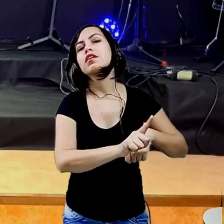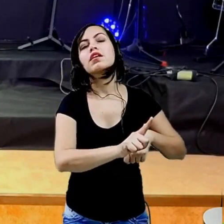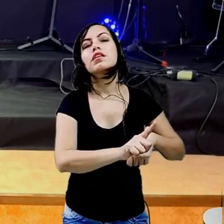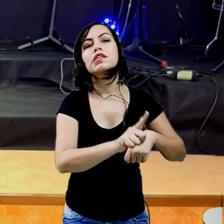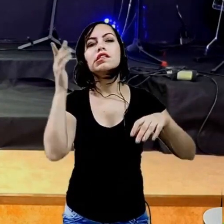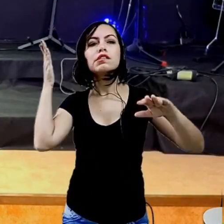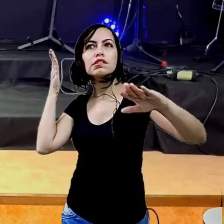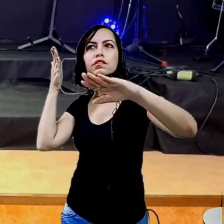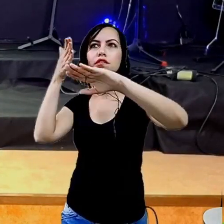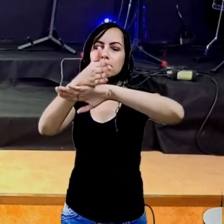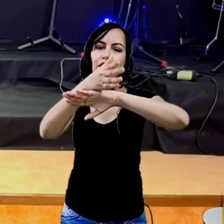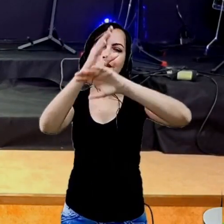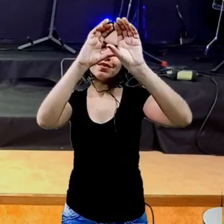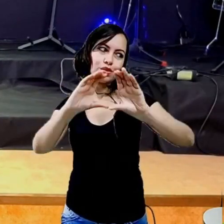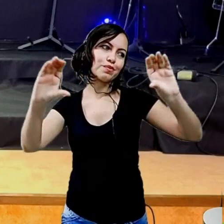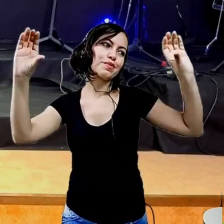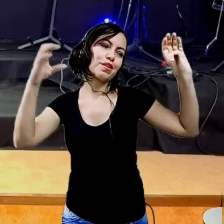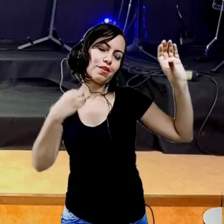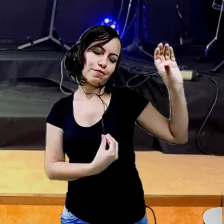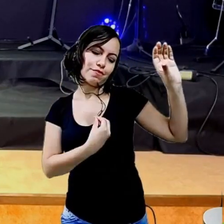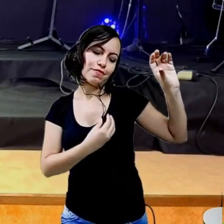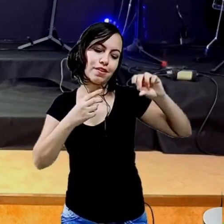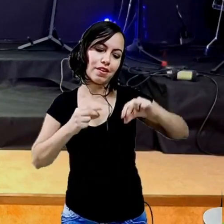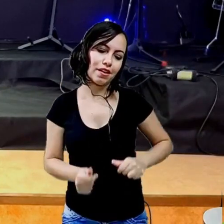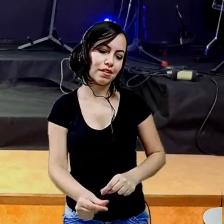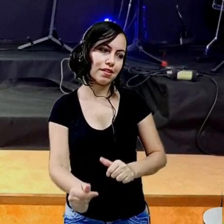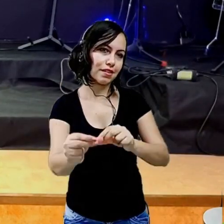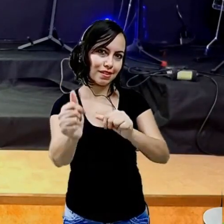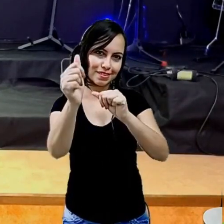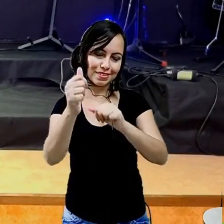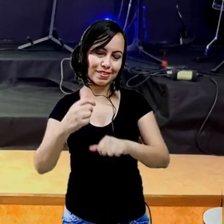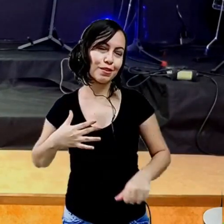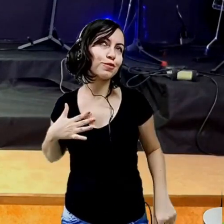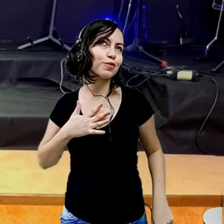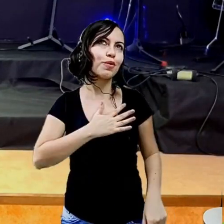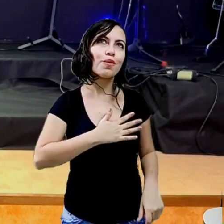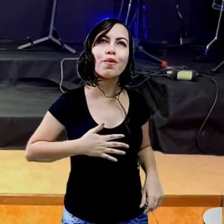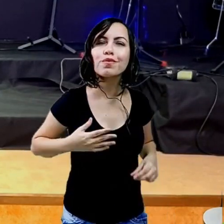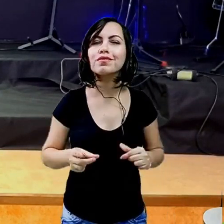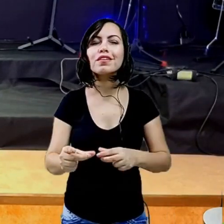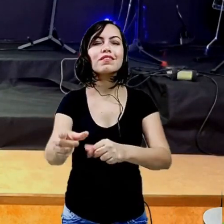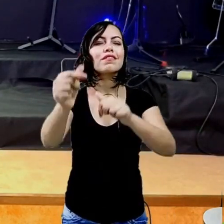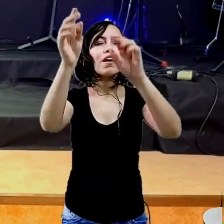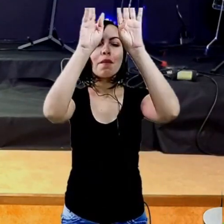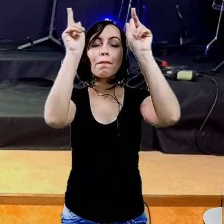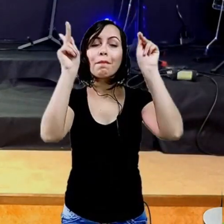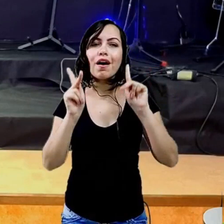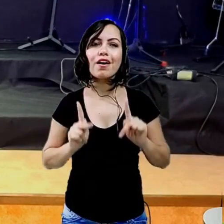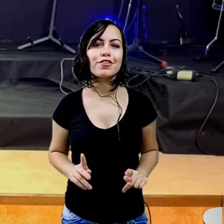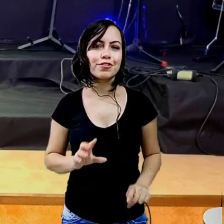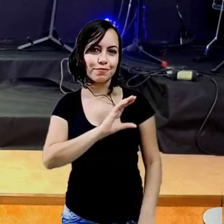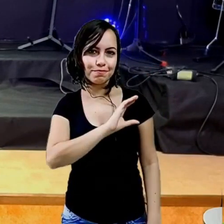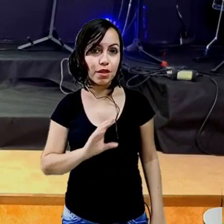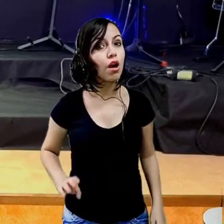nós entraremos e desfrutaremos da eternidade, do gozo eterno da paz de Cristo, começando aqui